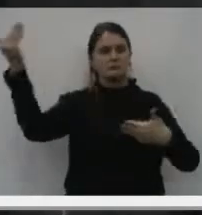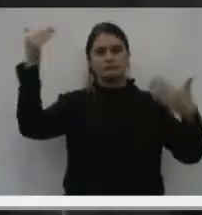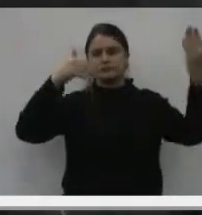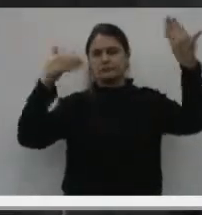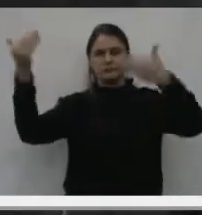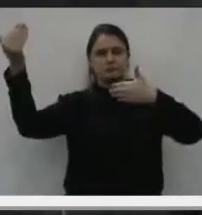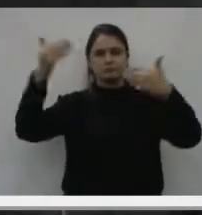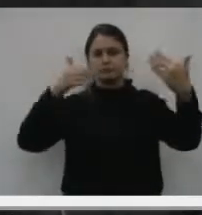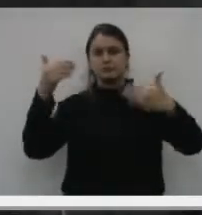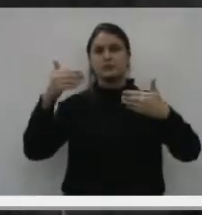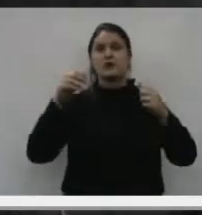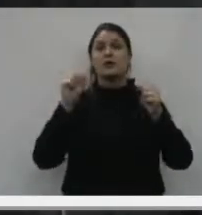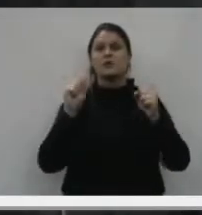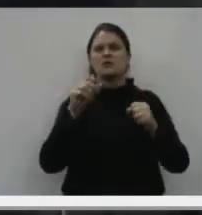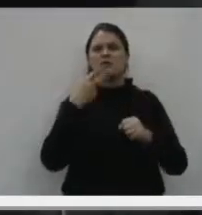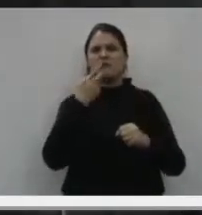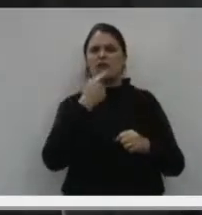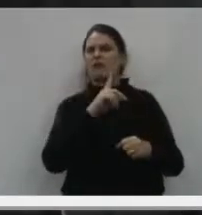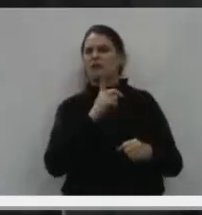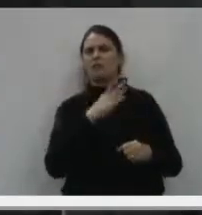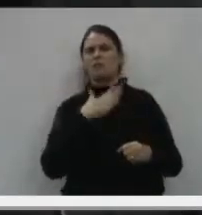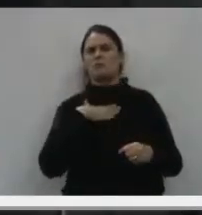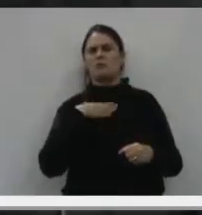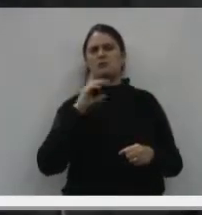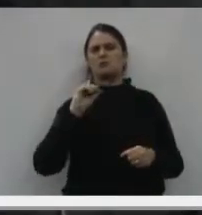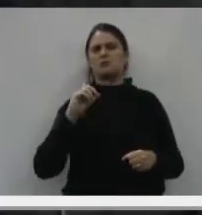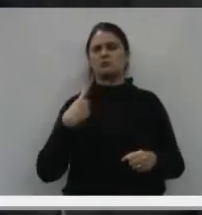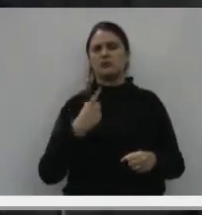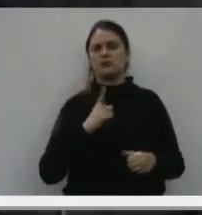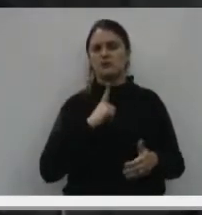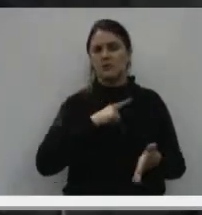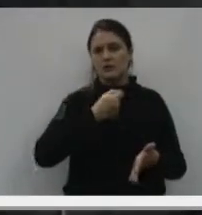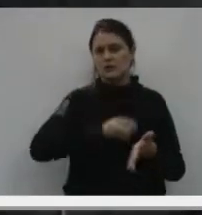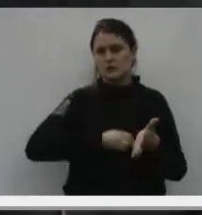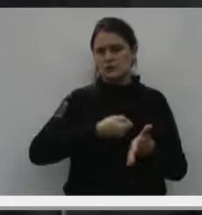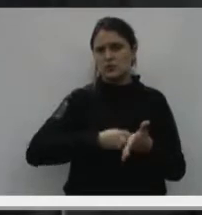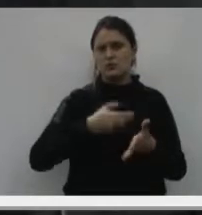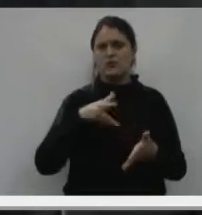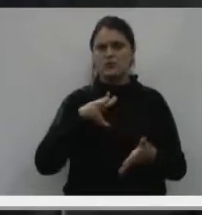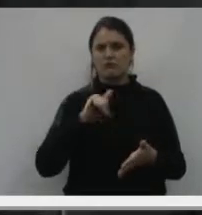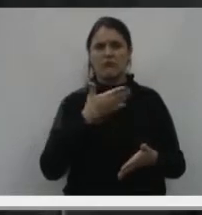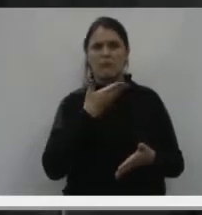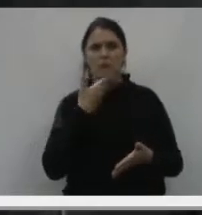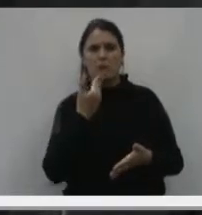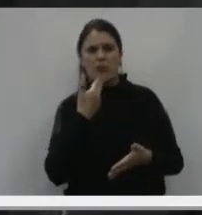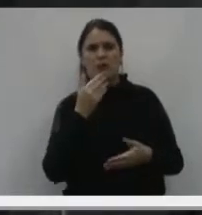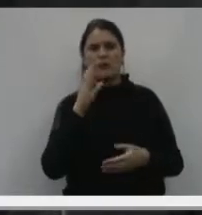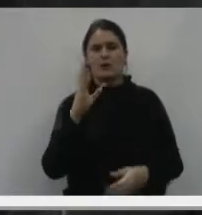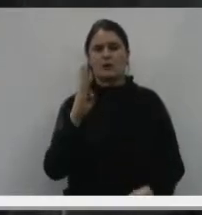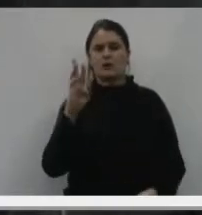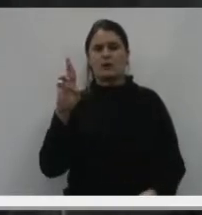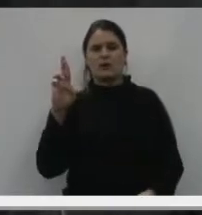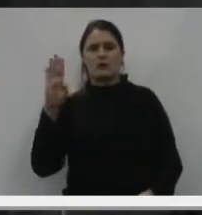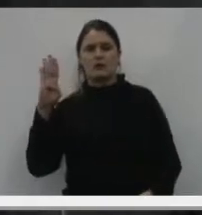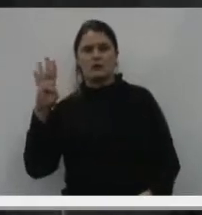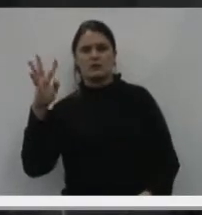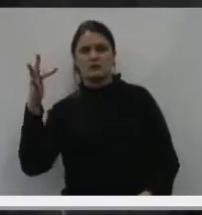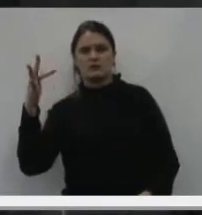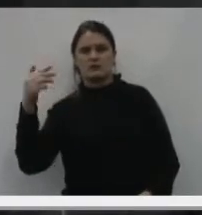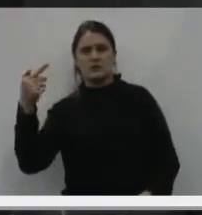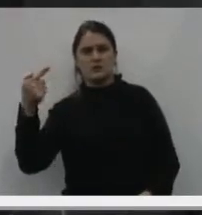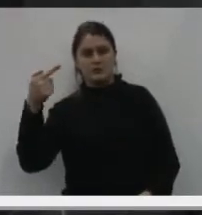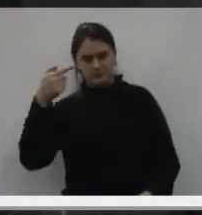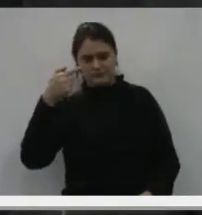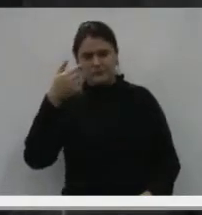dessa Casa de Leis que possa dizer, levantar a mão e dizer não, meu deputado está lutando para melhorar a situação da 476, ou enfim,